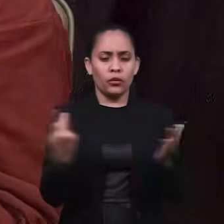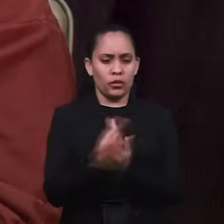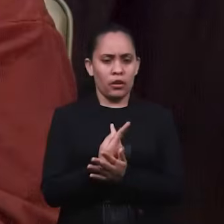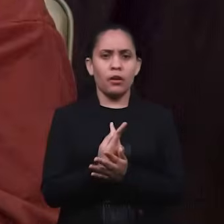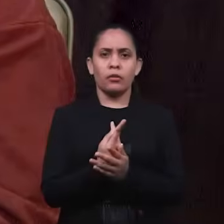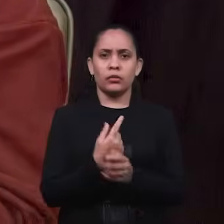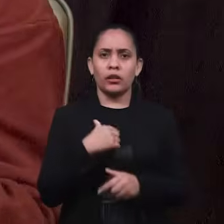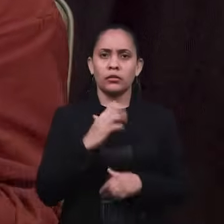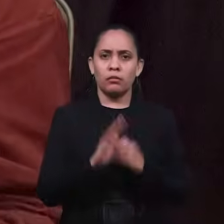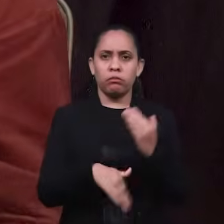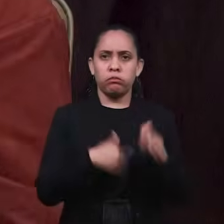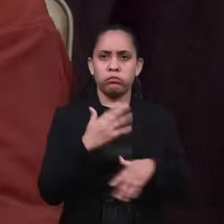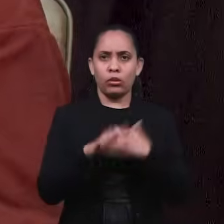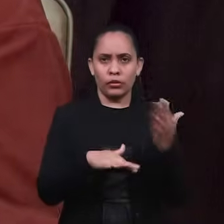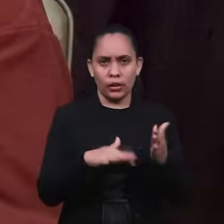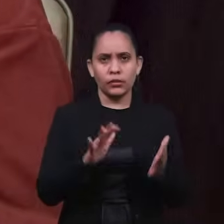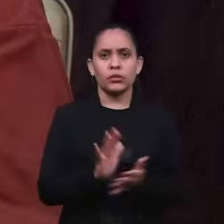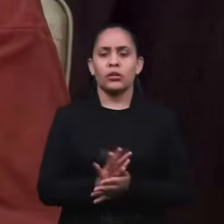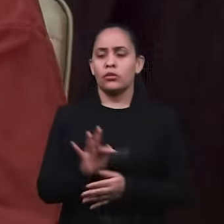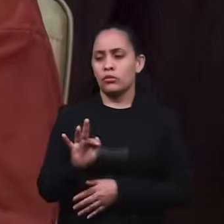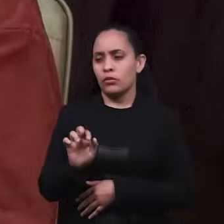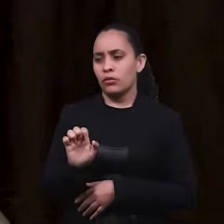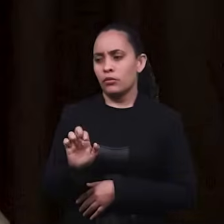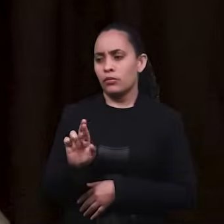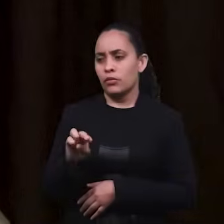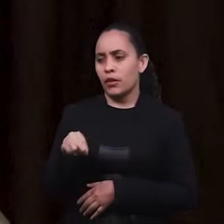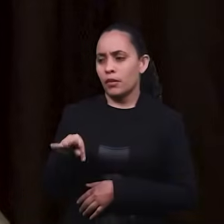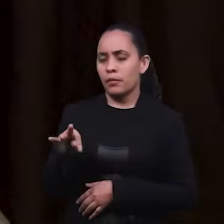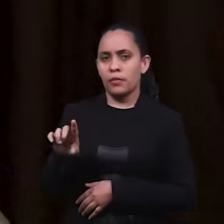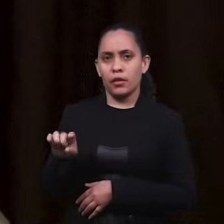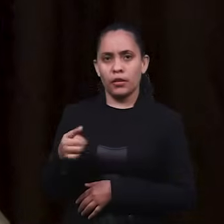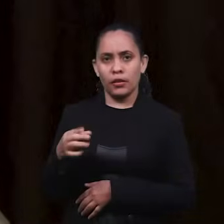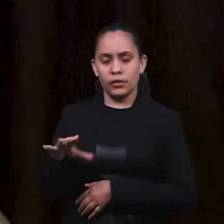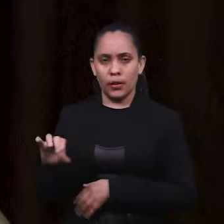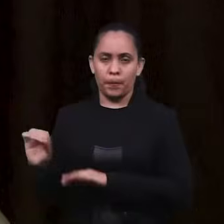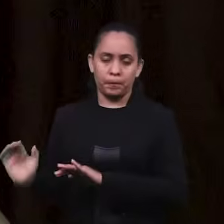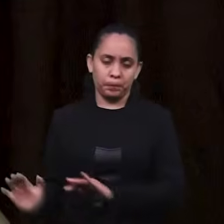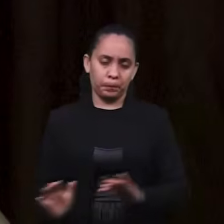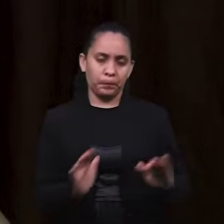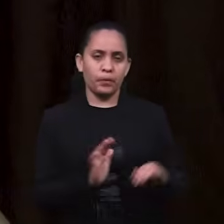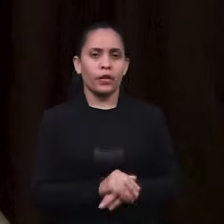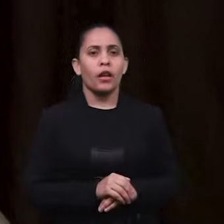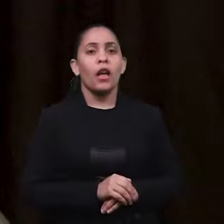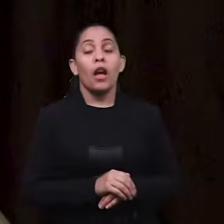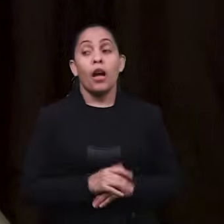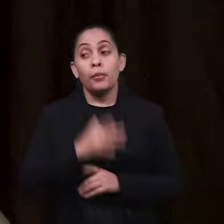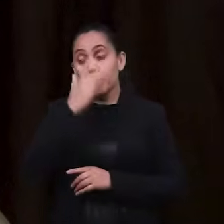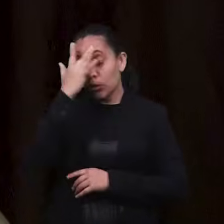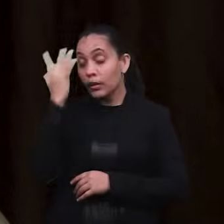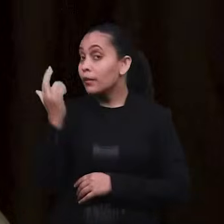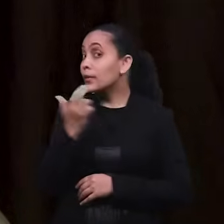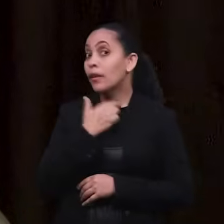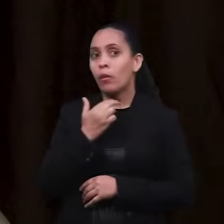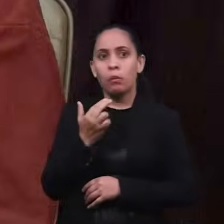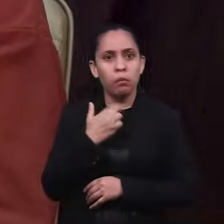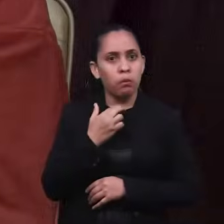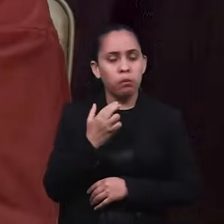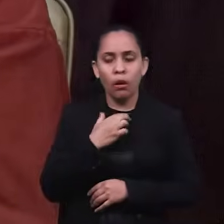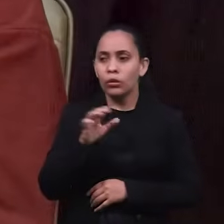né? Alcoólica que acontece. E quem não deve consumir a kombucha?